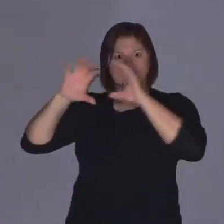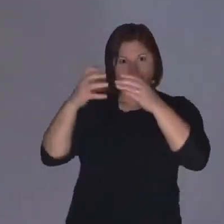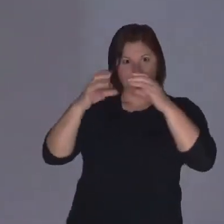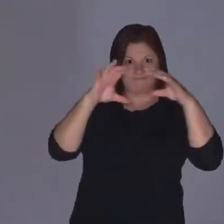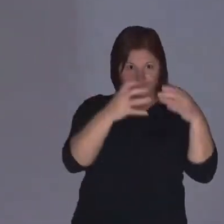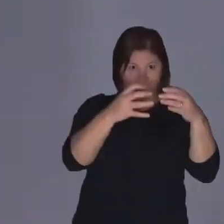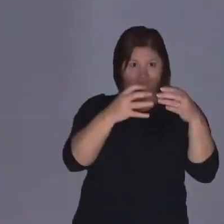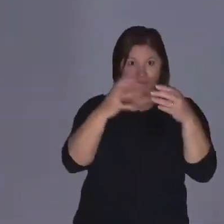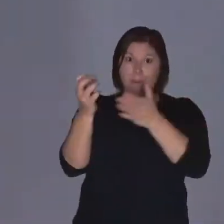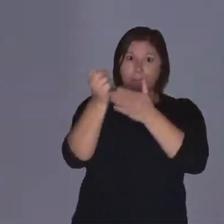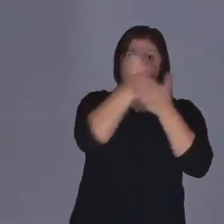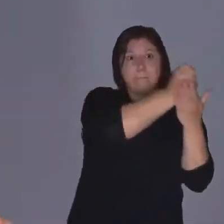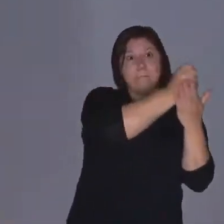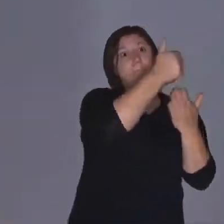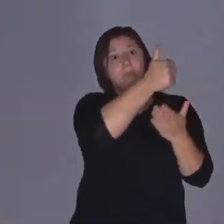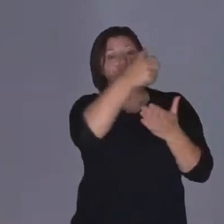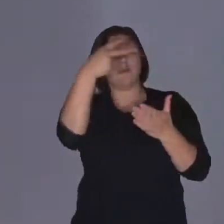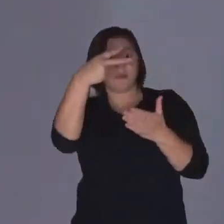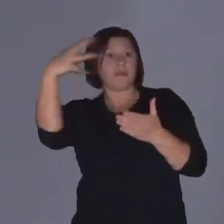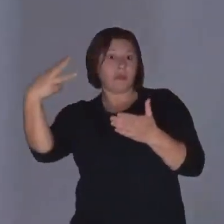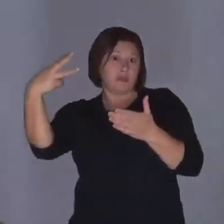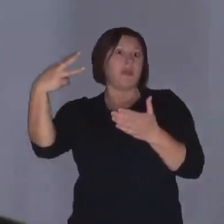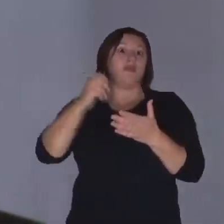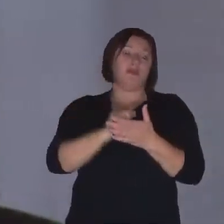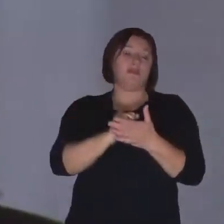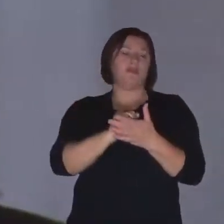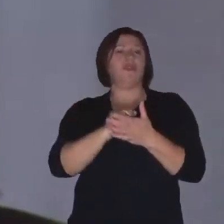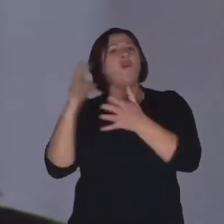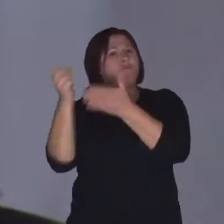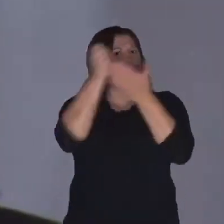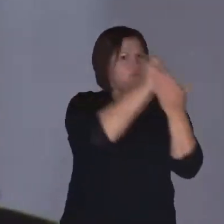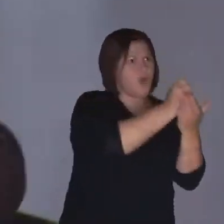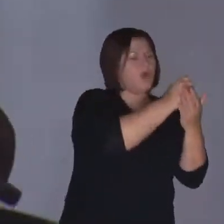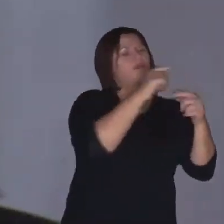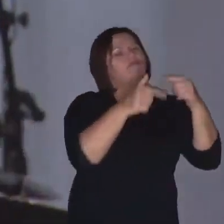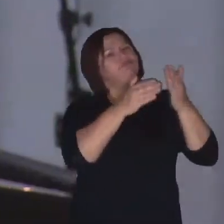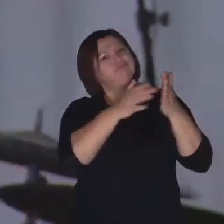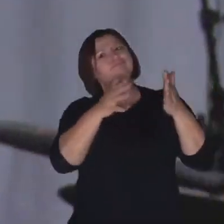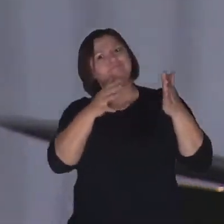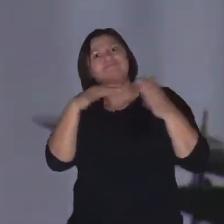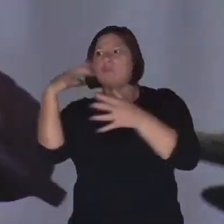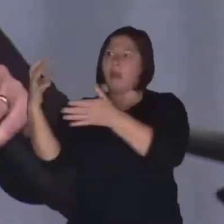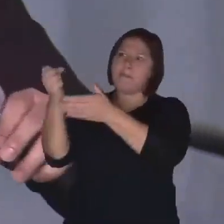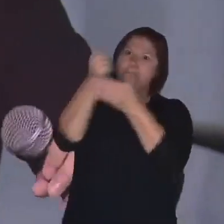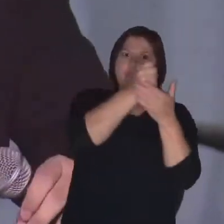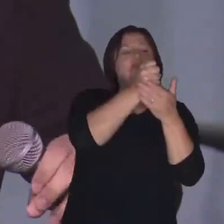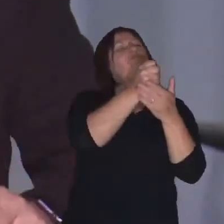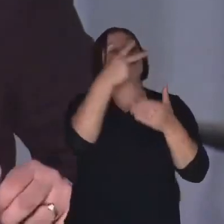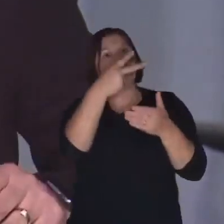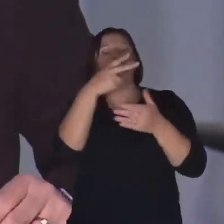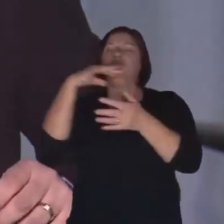três. Uma parte foi, outra parte foi, e outra parte depois foi. Jeremias, historiadores vêm dizer que ele foi na